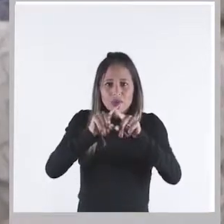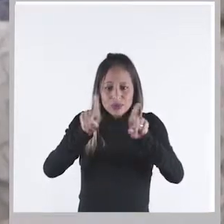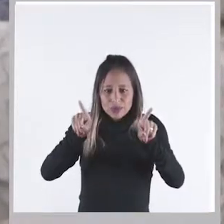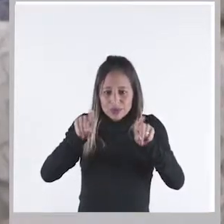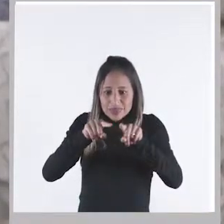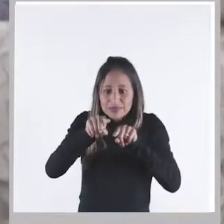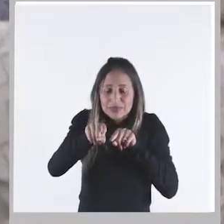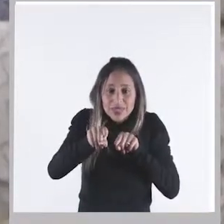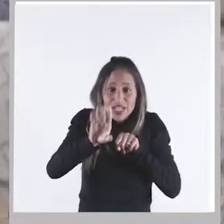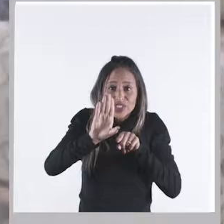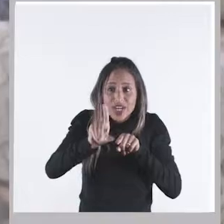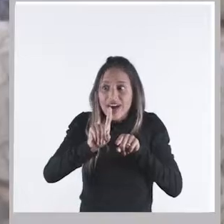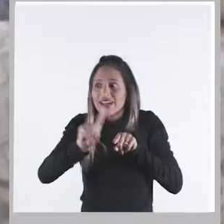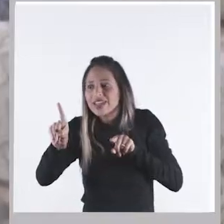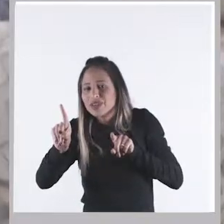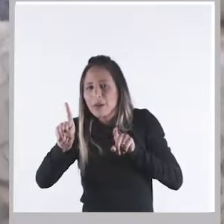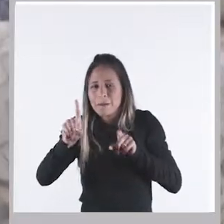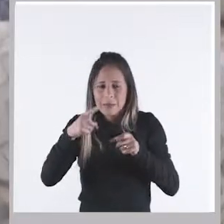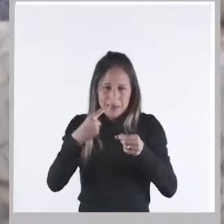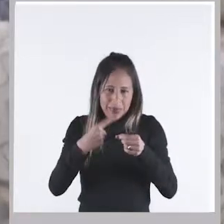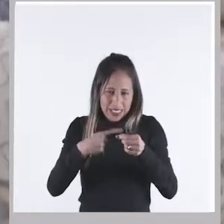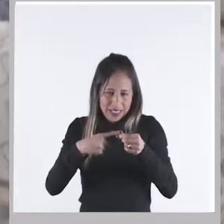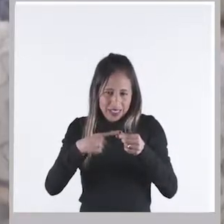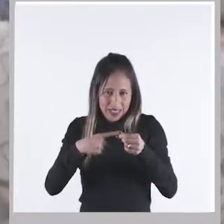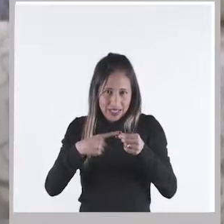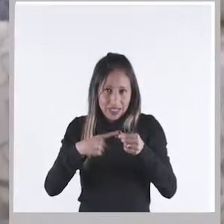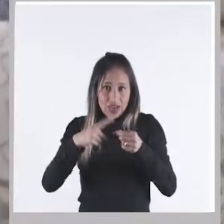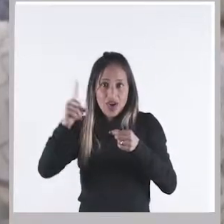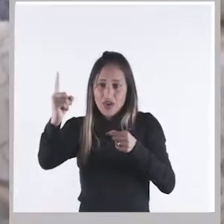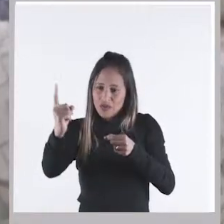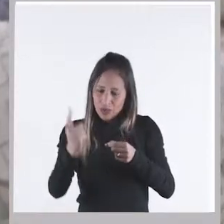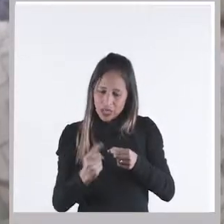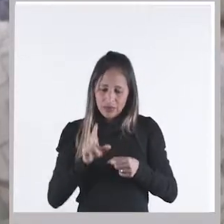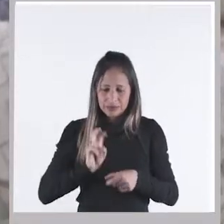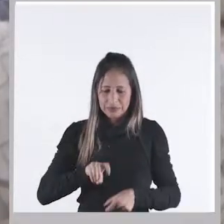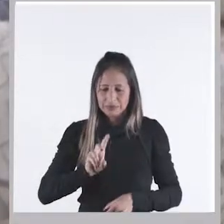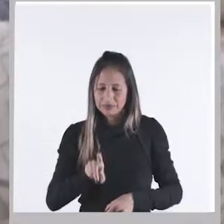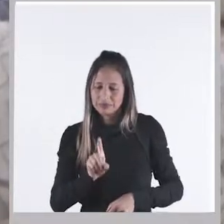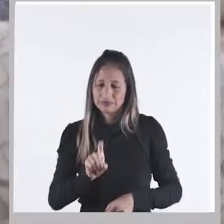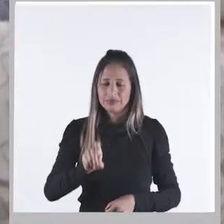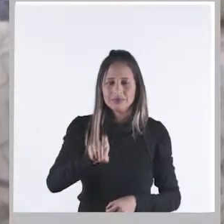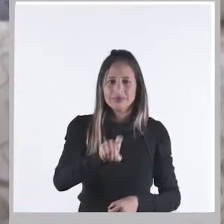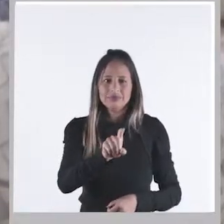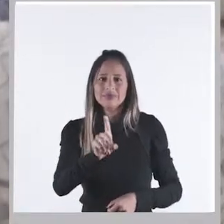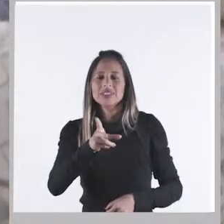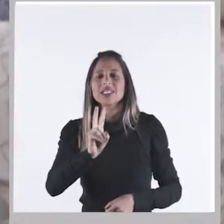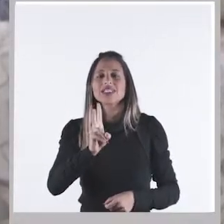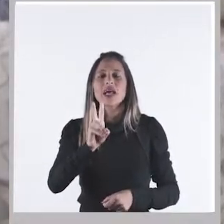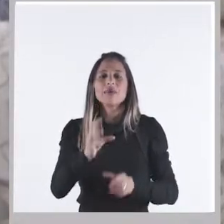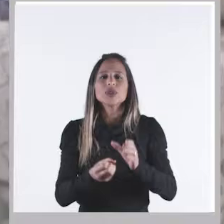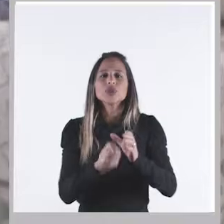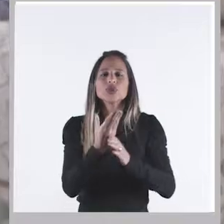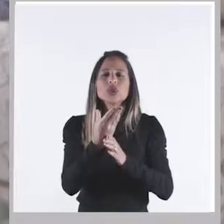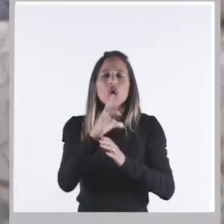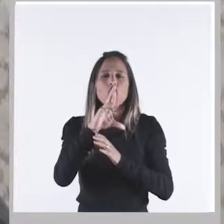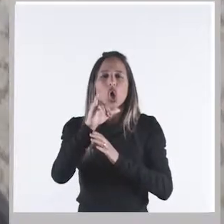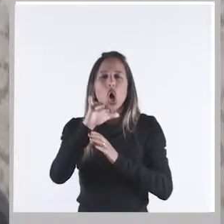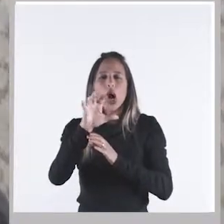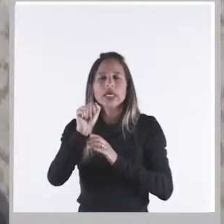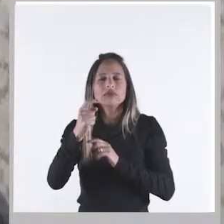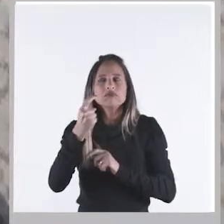já está saindo da cidade, né? E quando eu voltava da caminhada, eu sempre surgiu uma crônica,